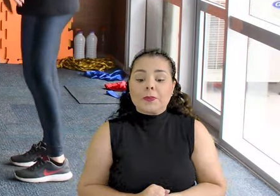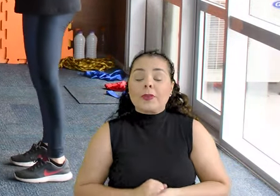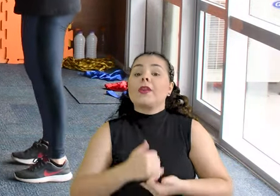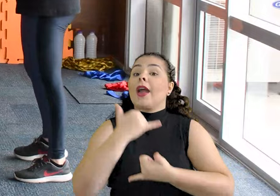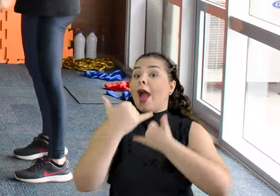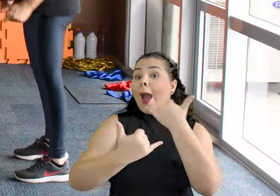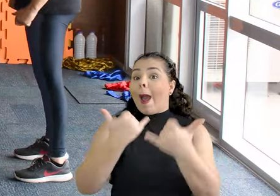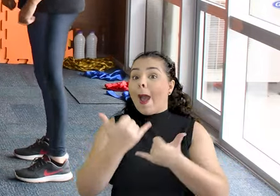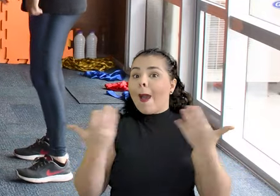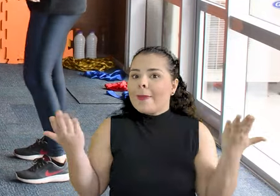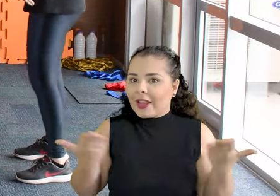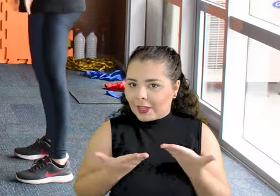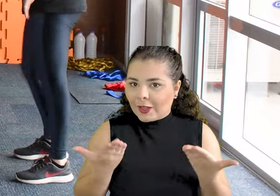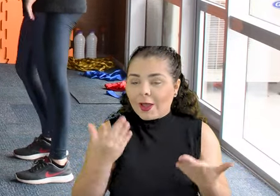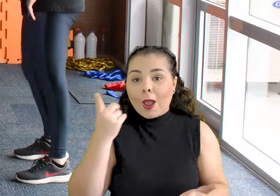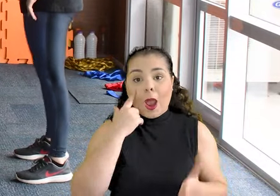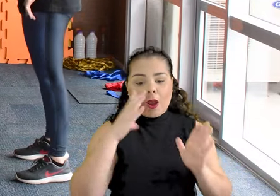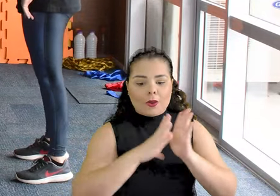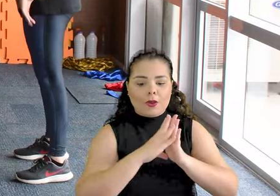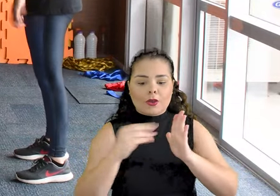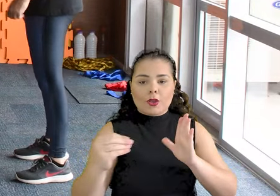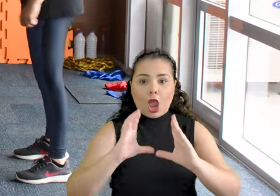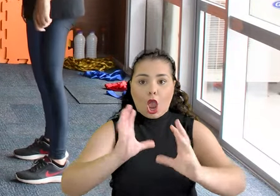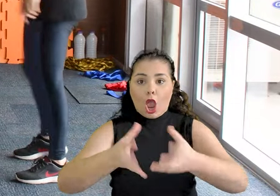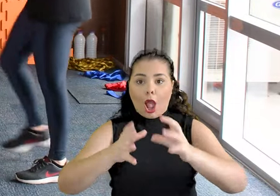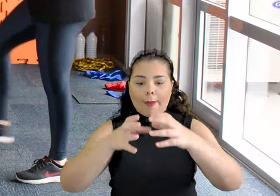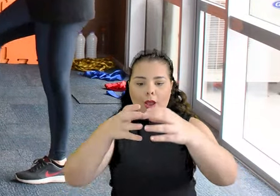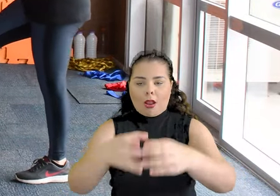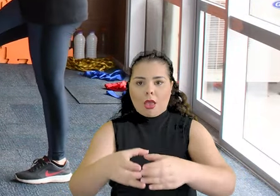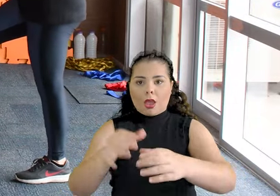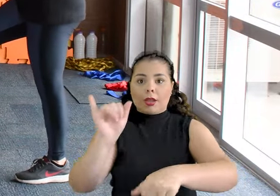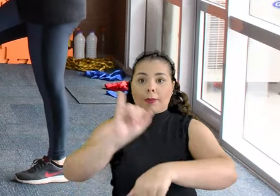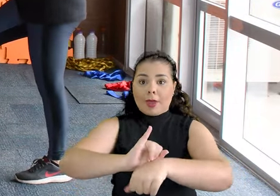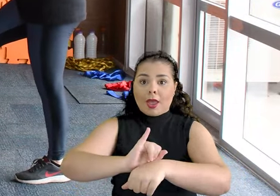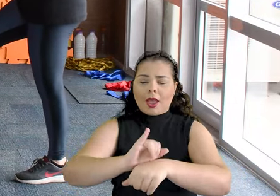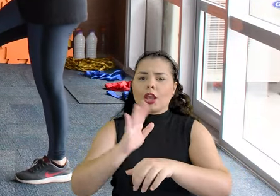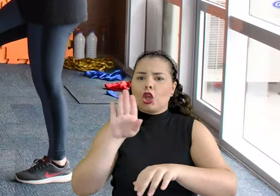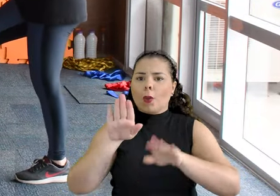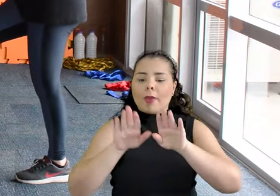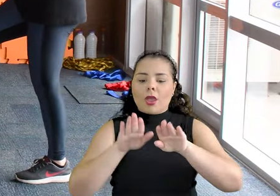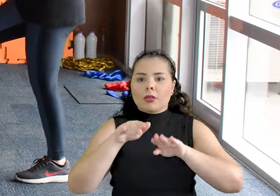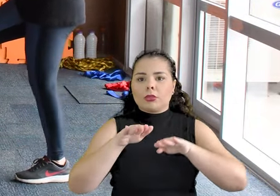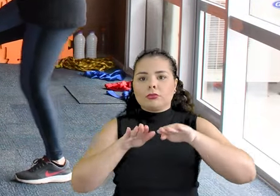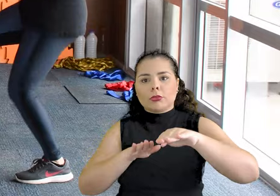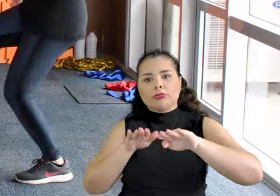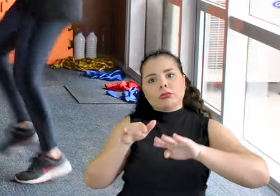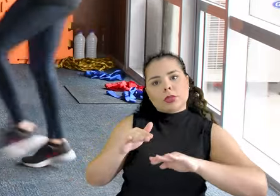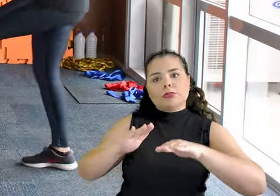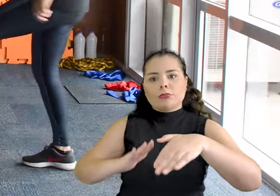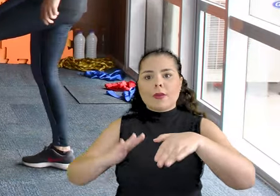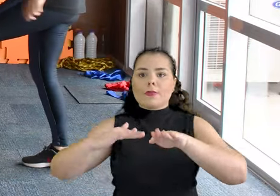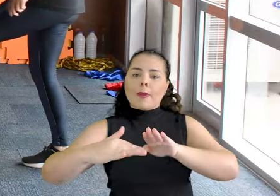Inspira, ombros para trás, afasta a perna, um pé. Vamos começar devagarzinho.